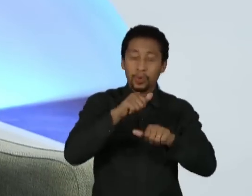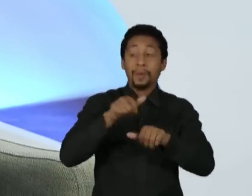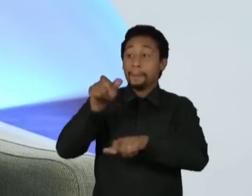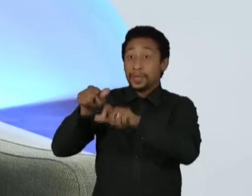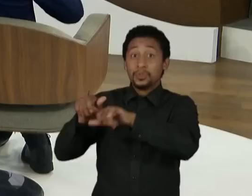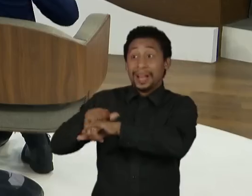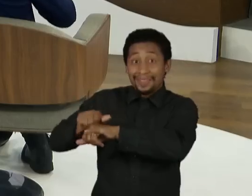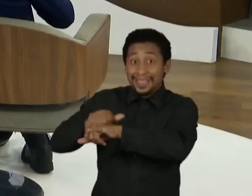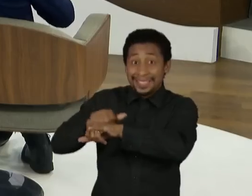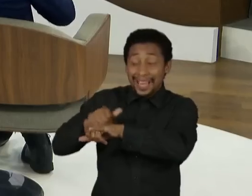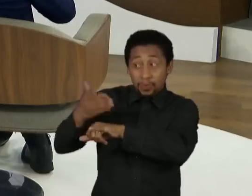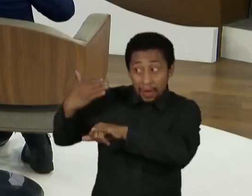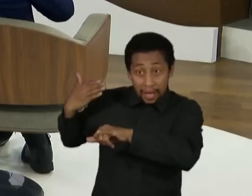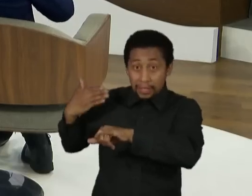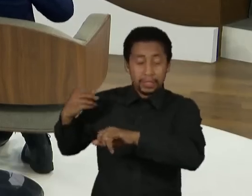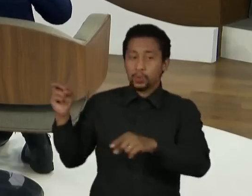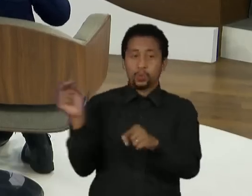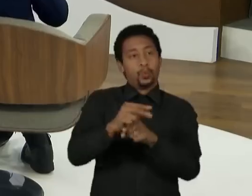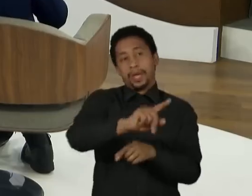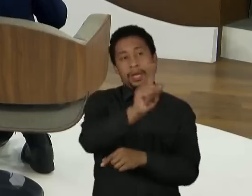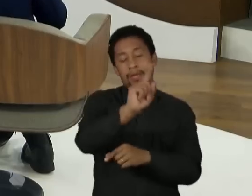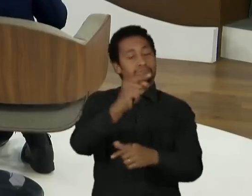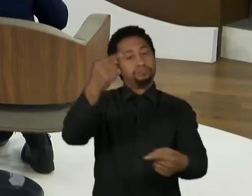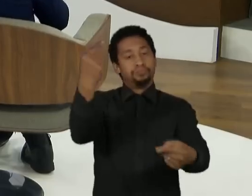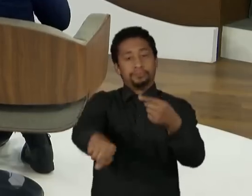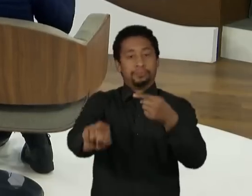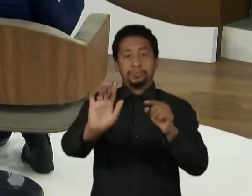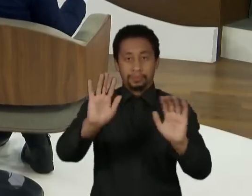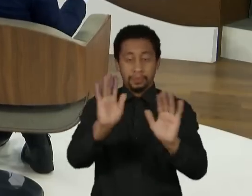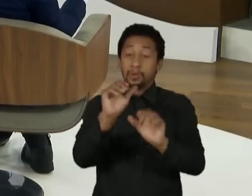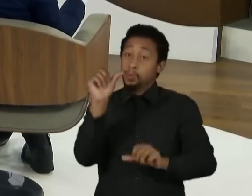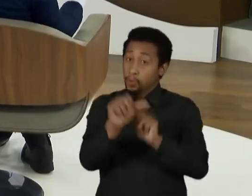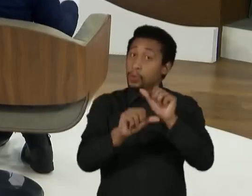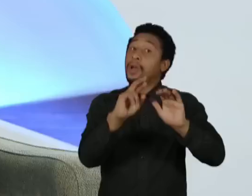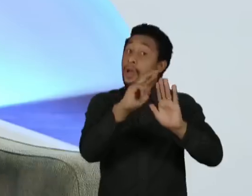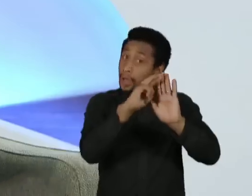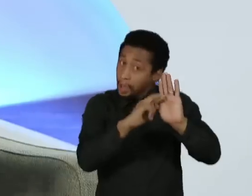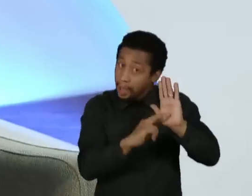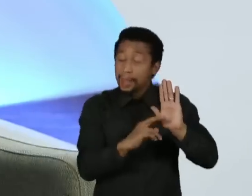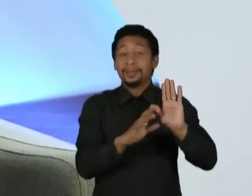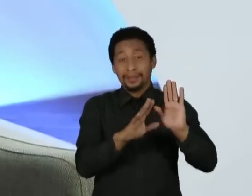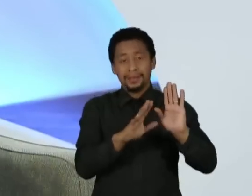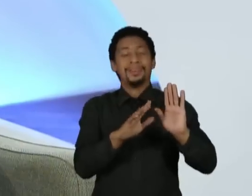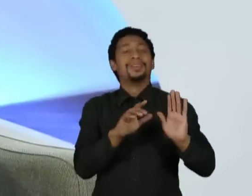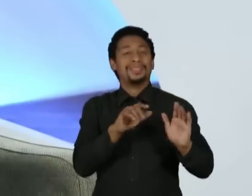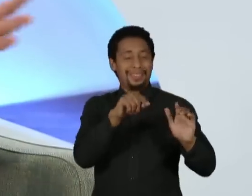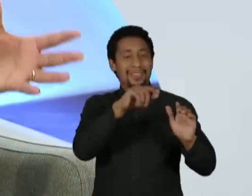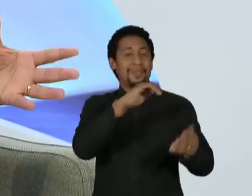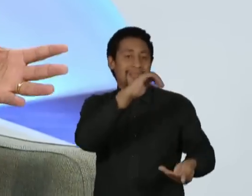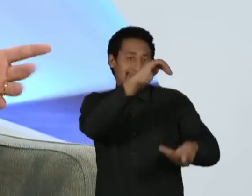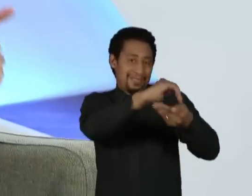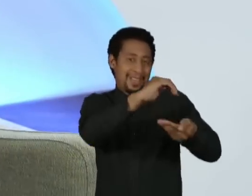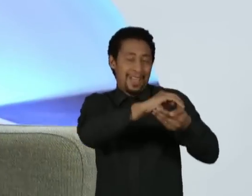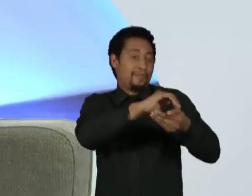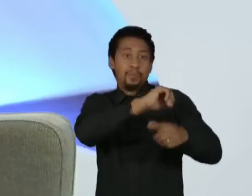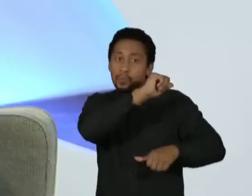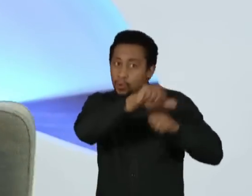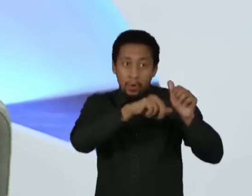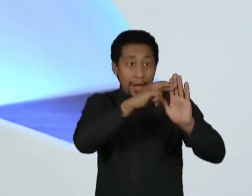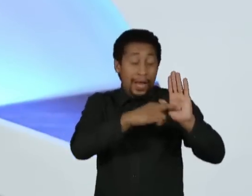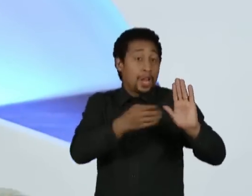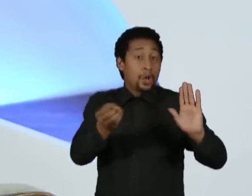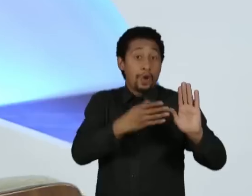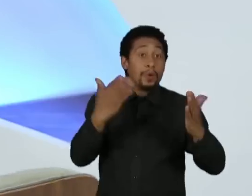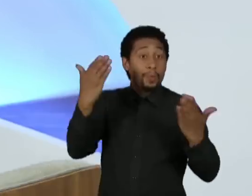entravam. Eles passaram a mudar regras e no Supremo Tribunal Federal passaram a mudar regras novas e aplicadas para o passado. Queria